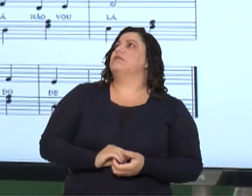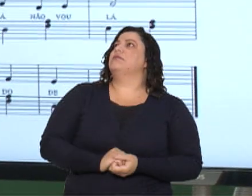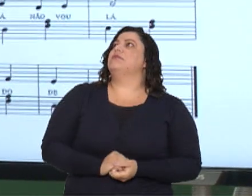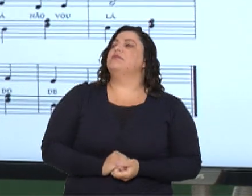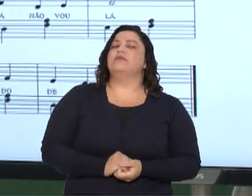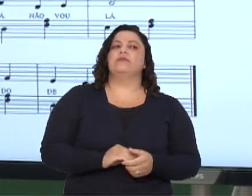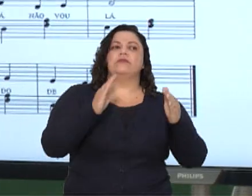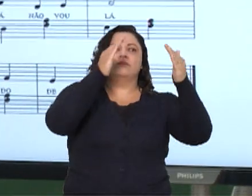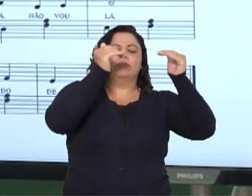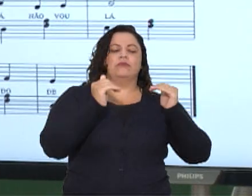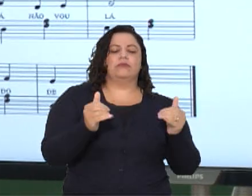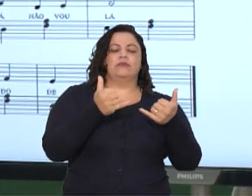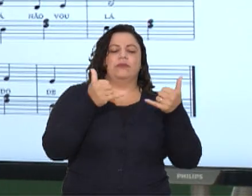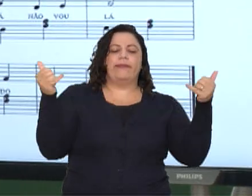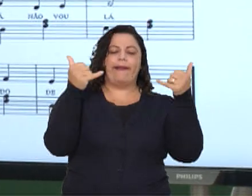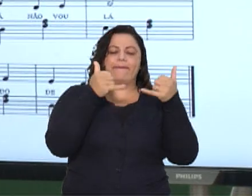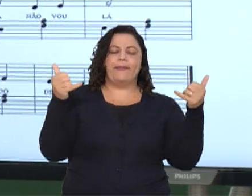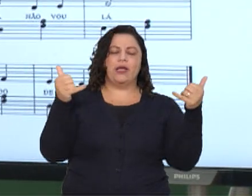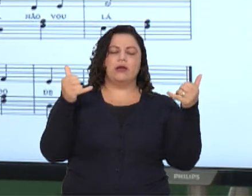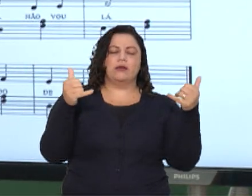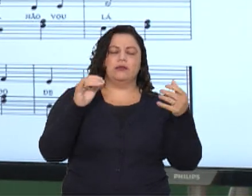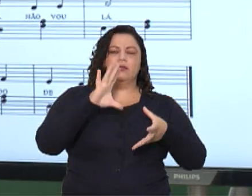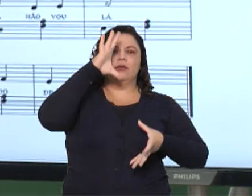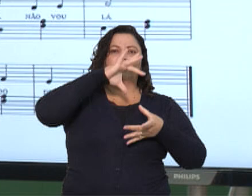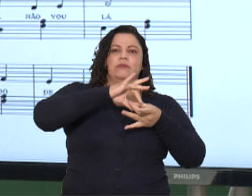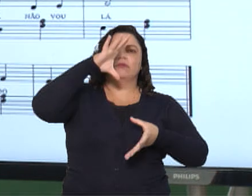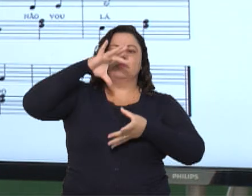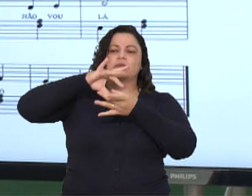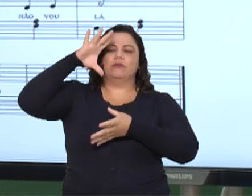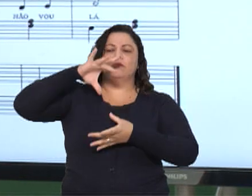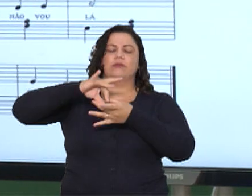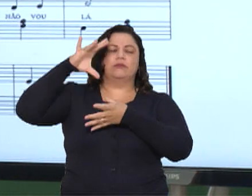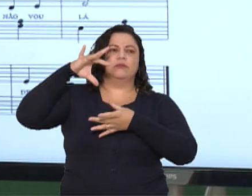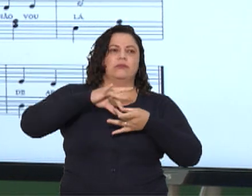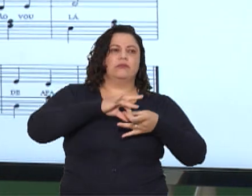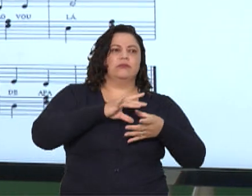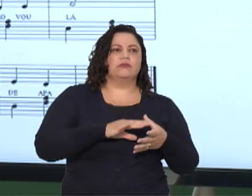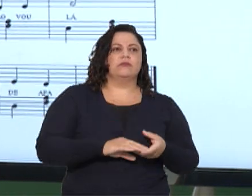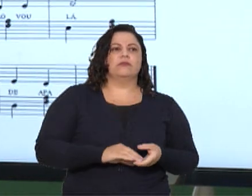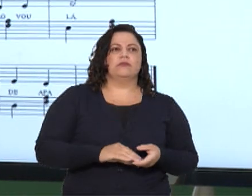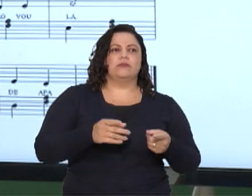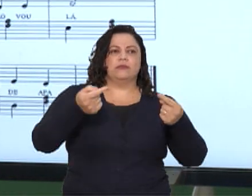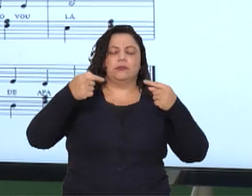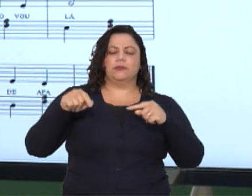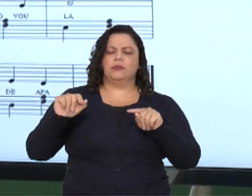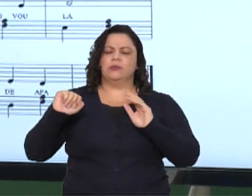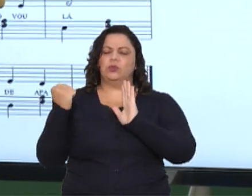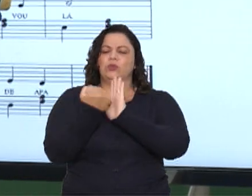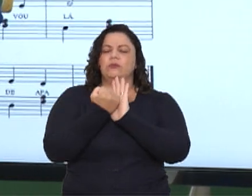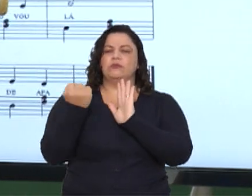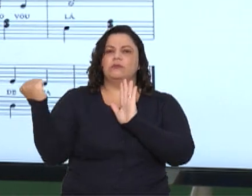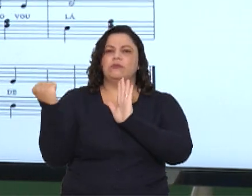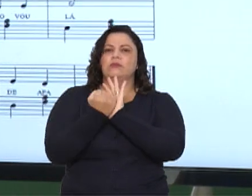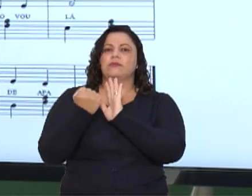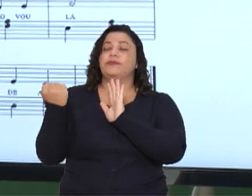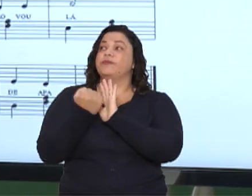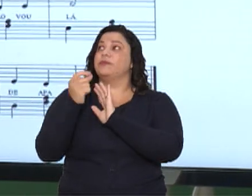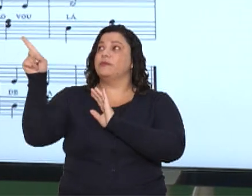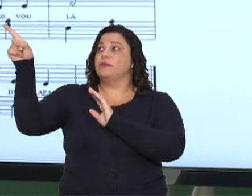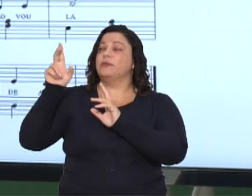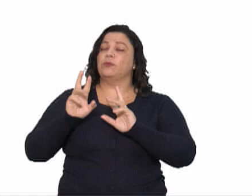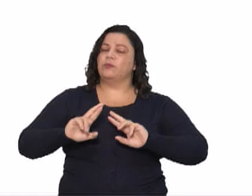baixo. E vamos ver que elas funcionam em conjunto, né? Só que aqui vocês estão vendo outros símbolos.